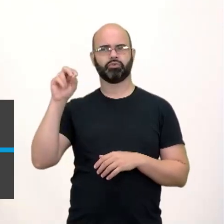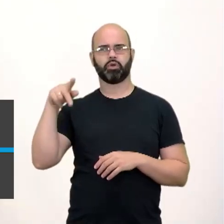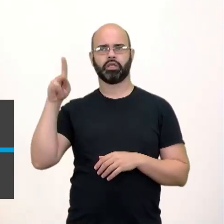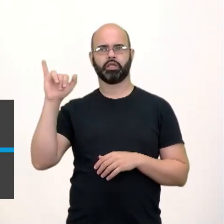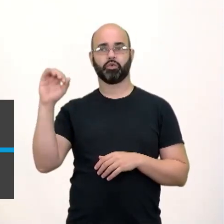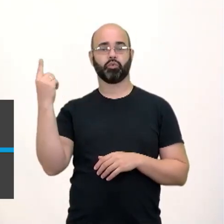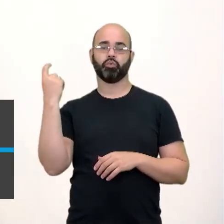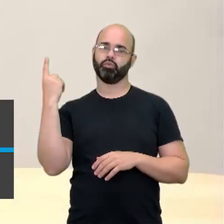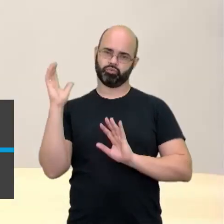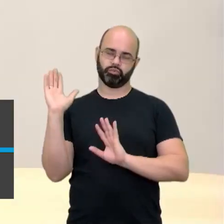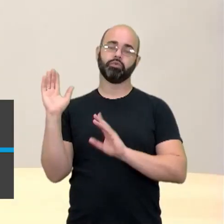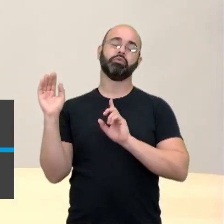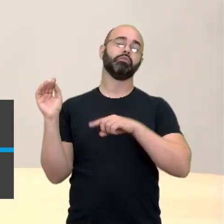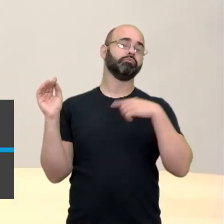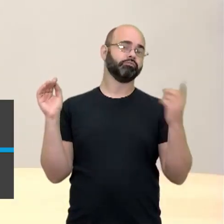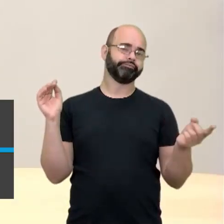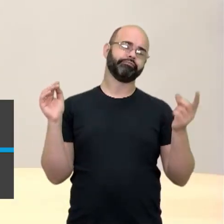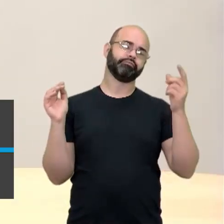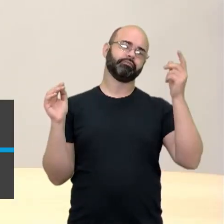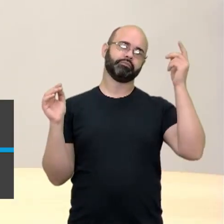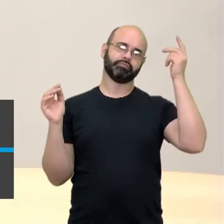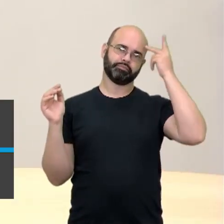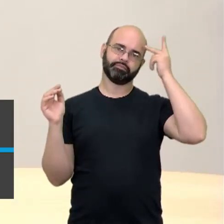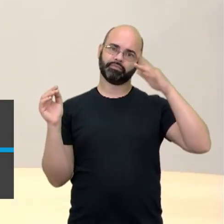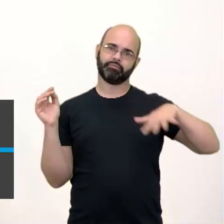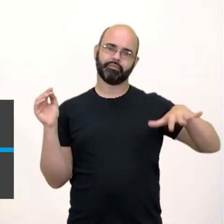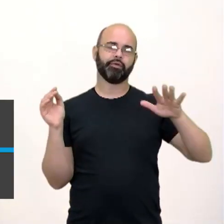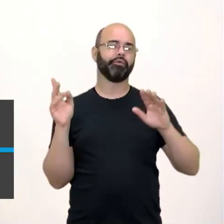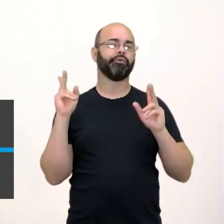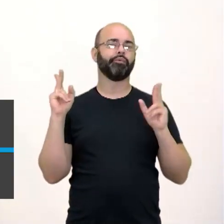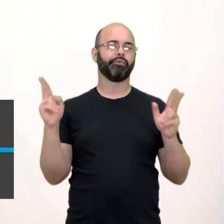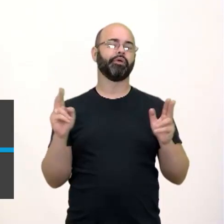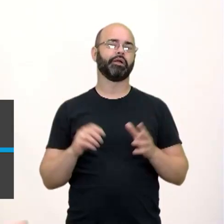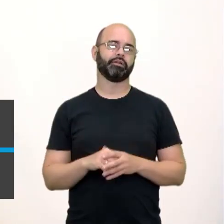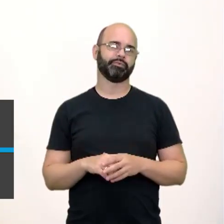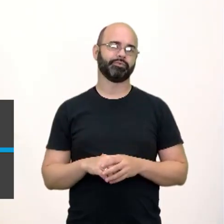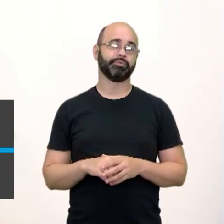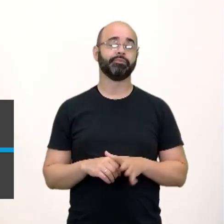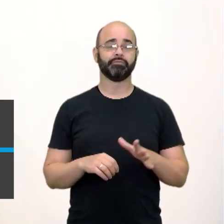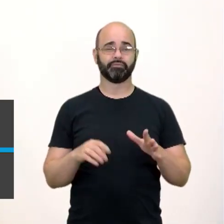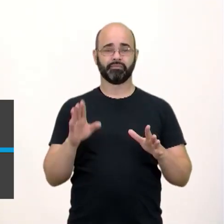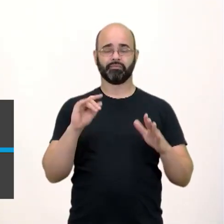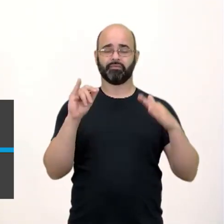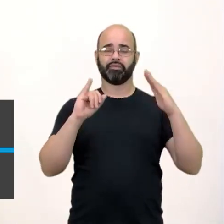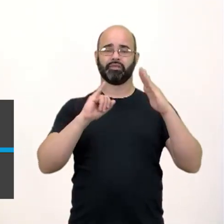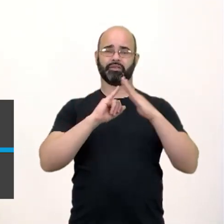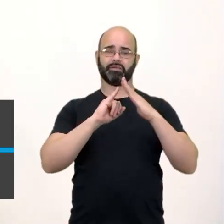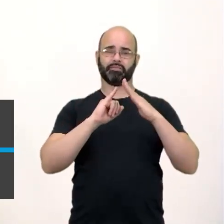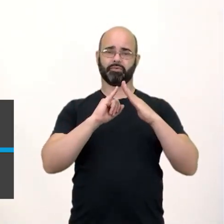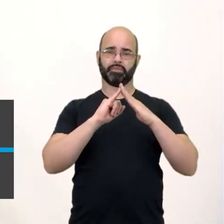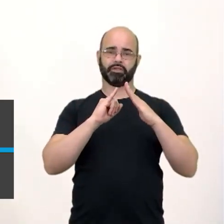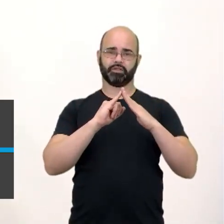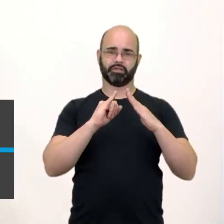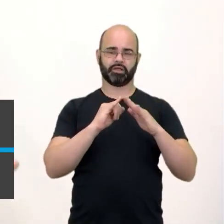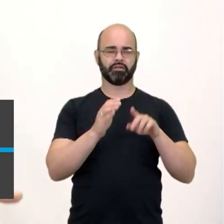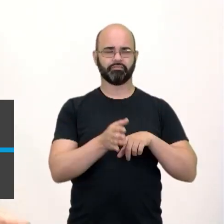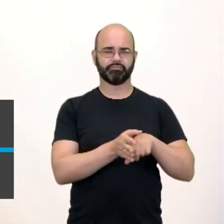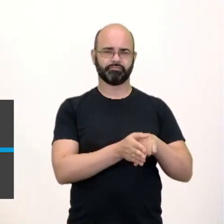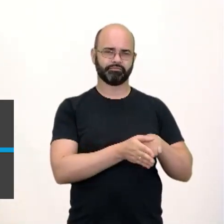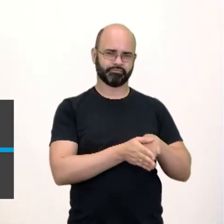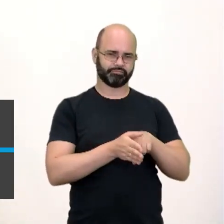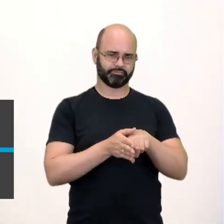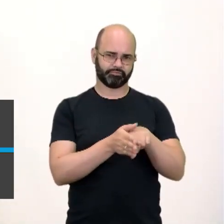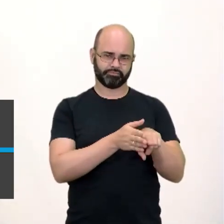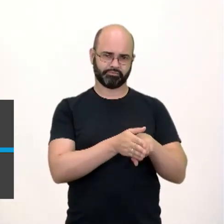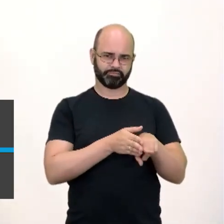exemplo exponencial de crescimento dessa forma. De modo que a especulação imobiliária tem um papel